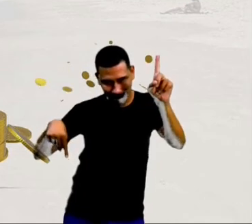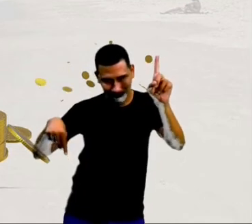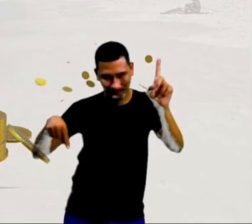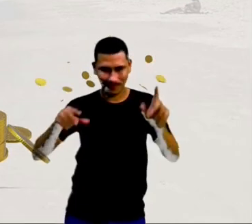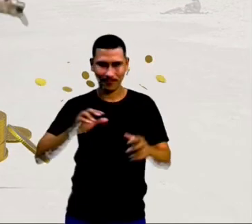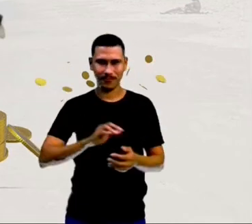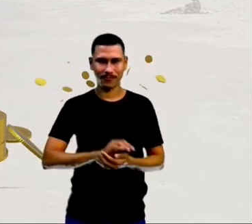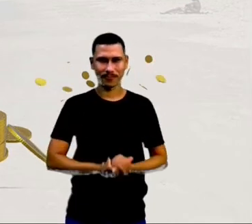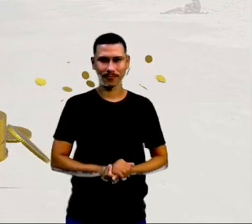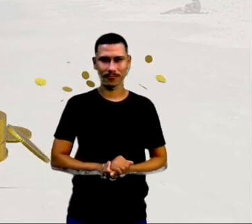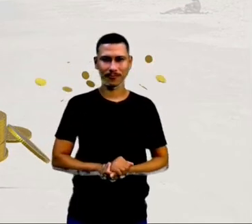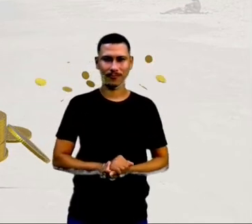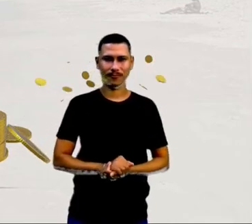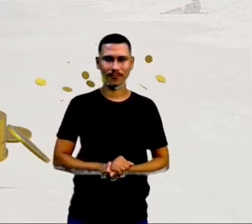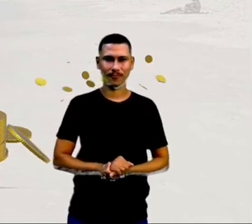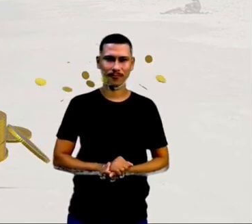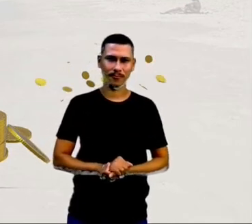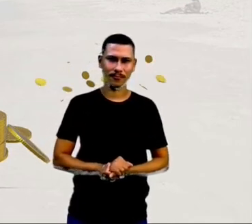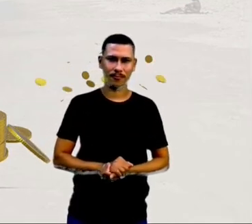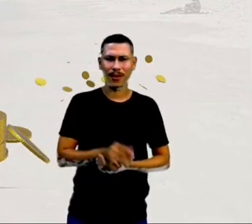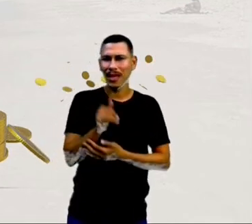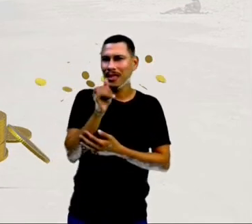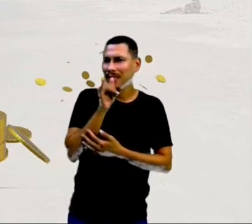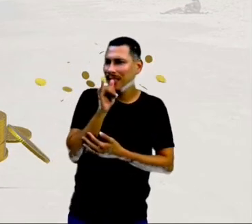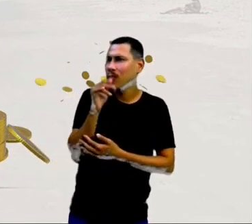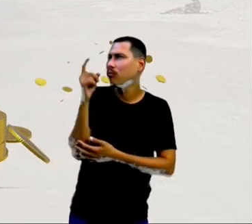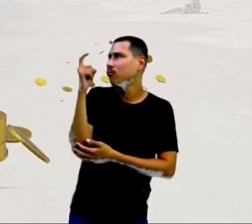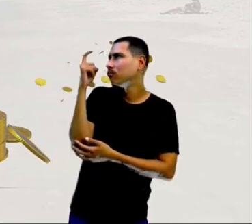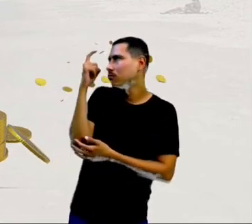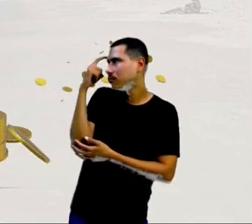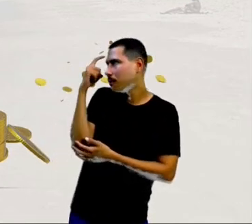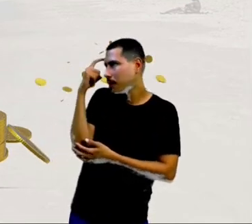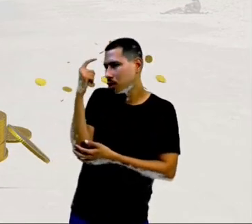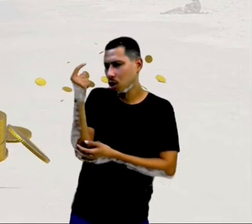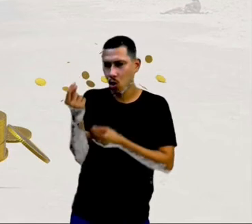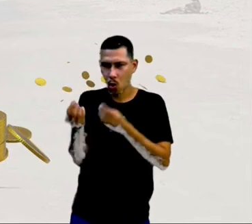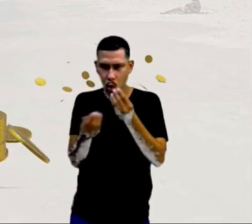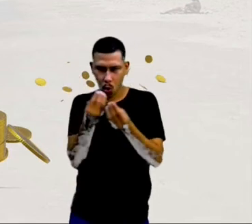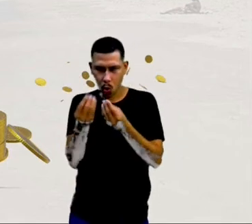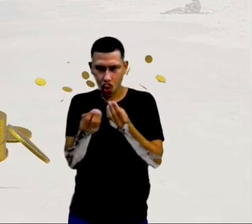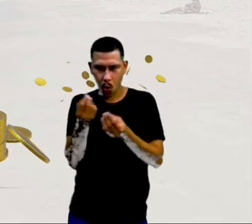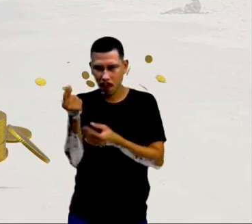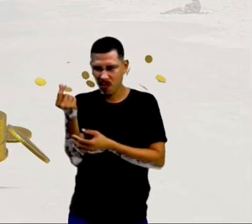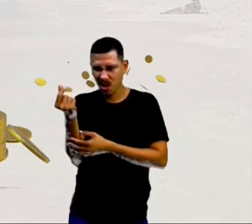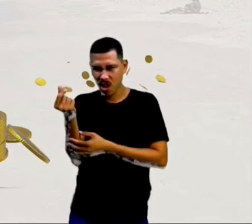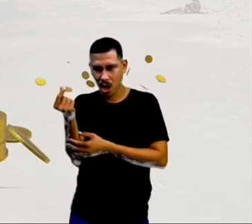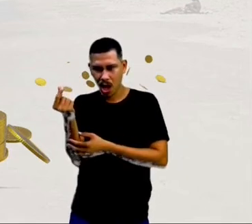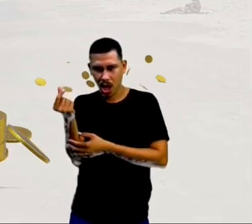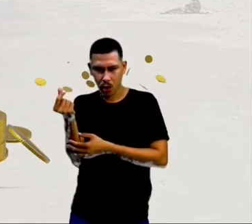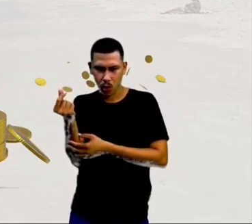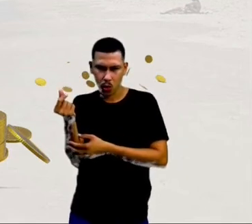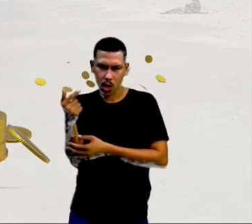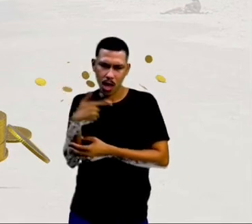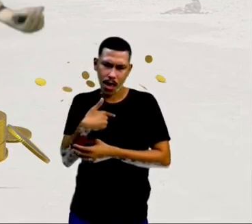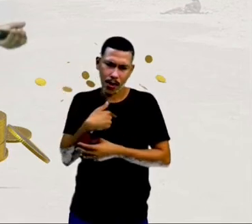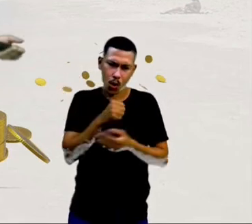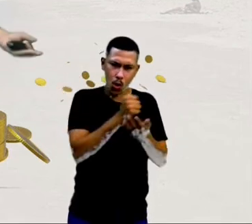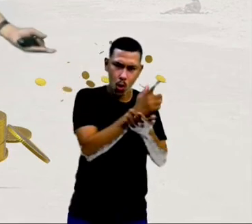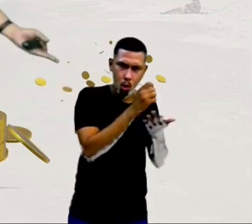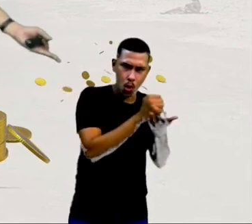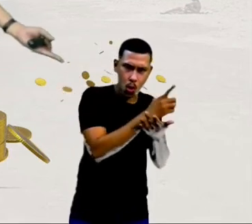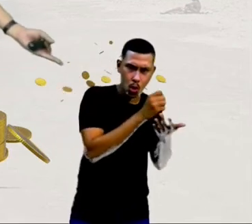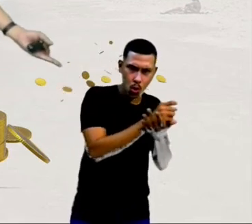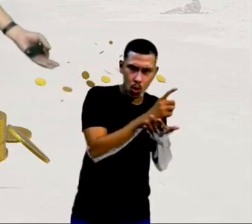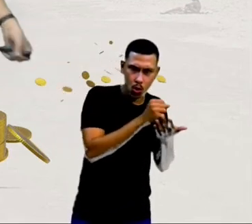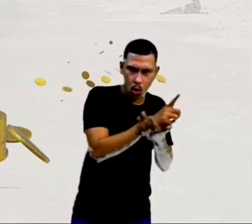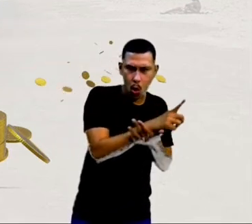inversamente proporcionais. Mas se a gente pensar nela como um gasto, quanto mais compras eu fizer, mais eu